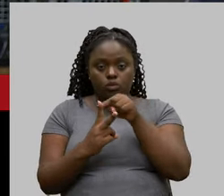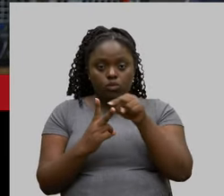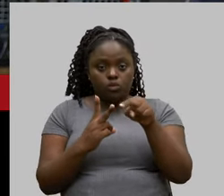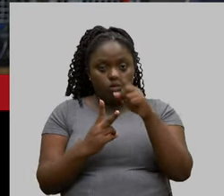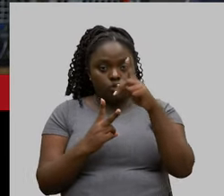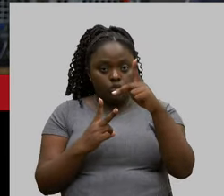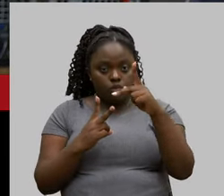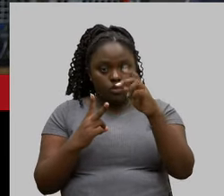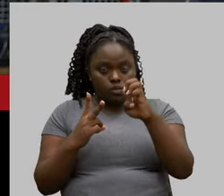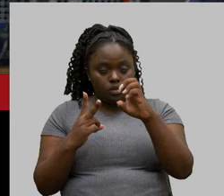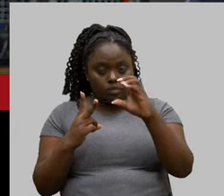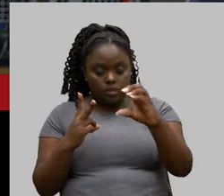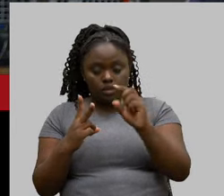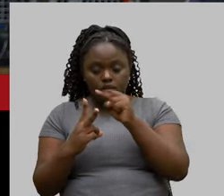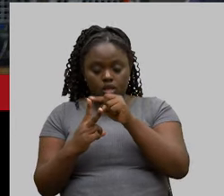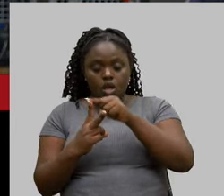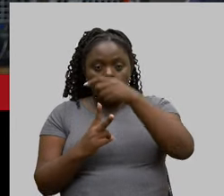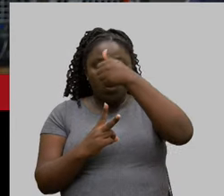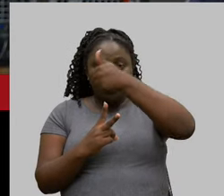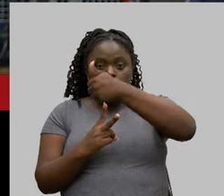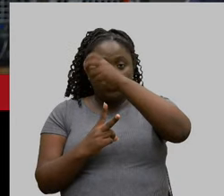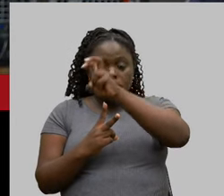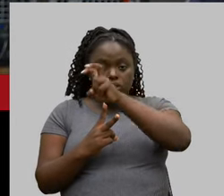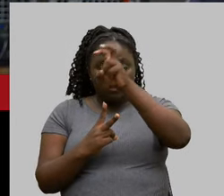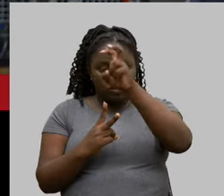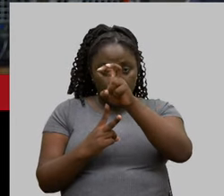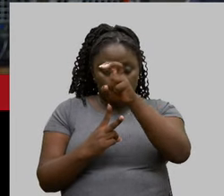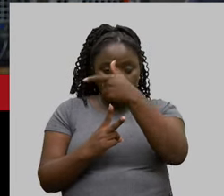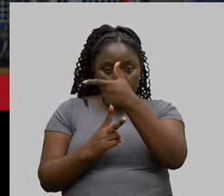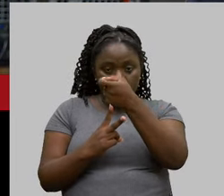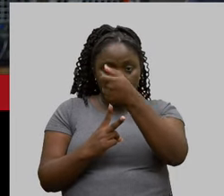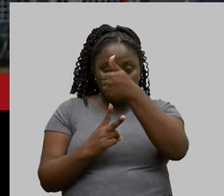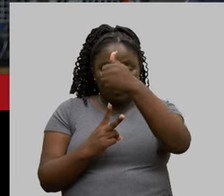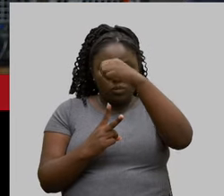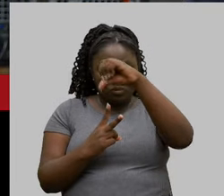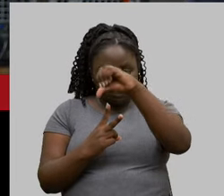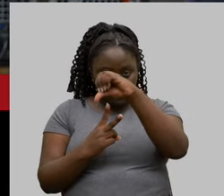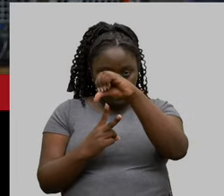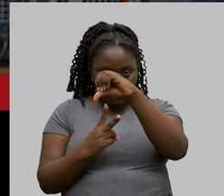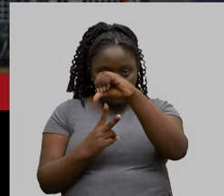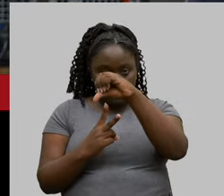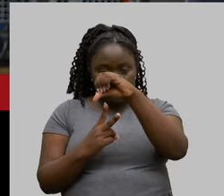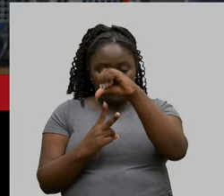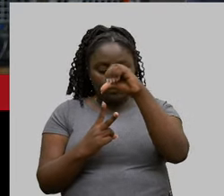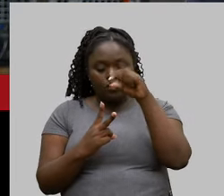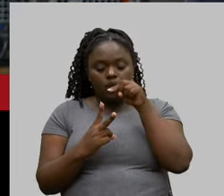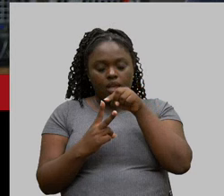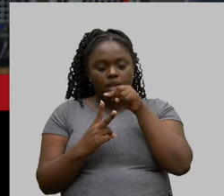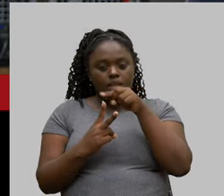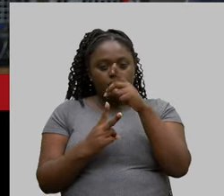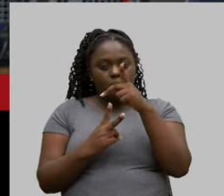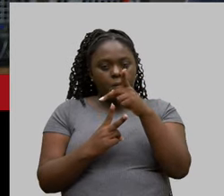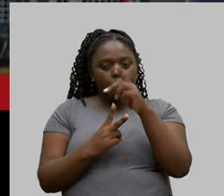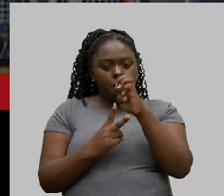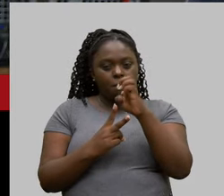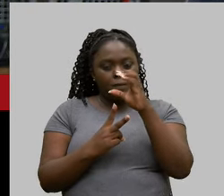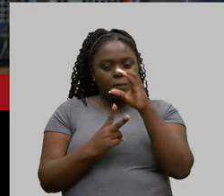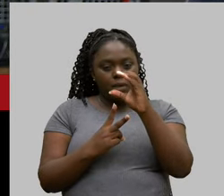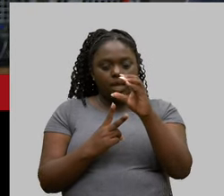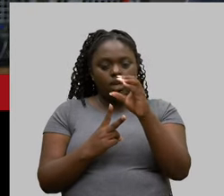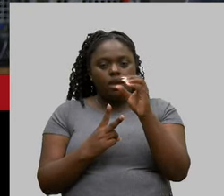a a 155 de 2019 é a PEC chamada PEC